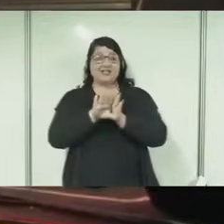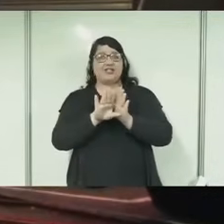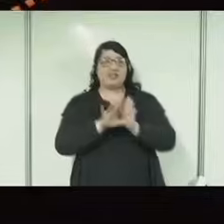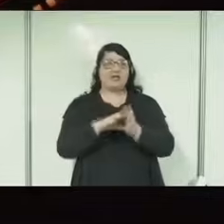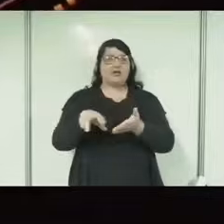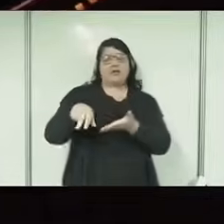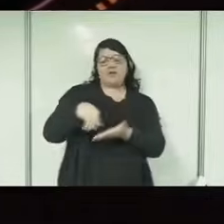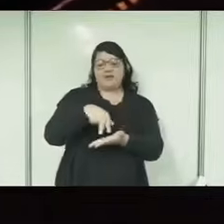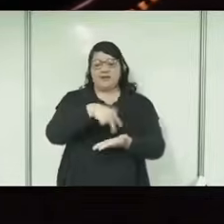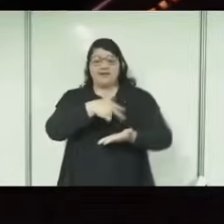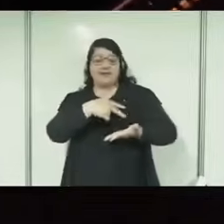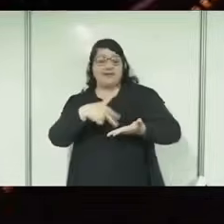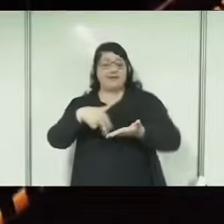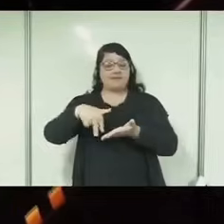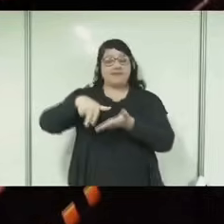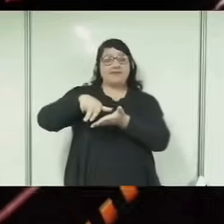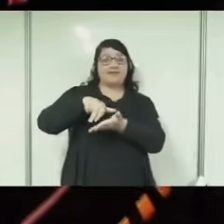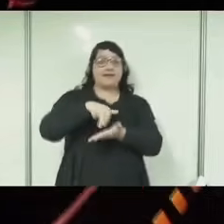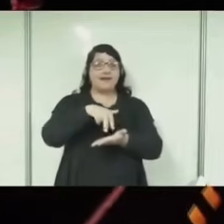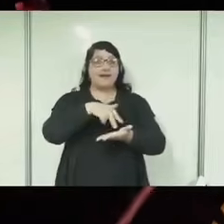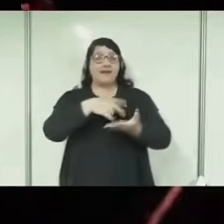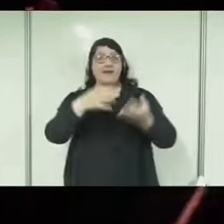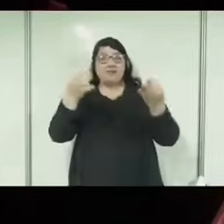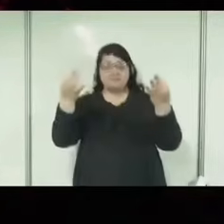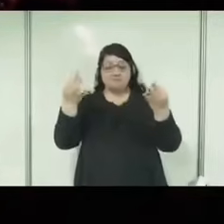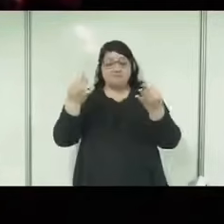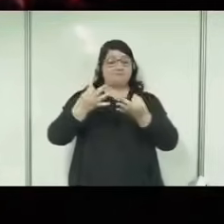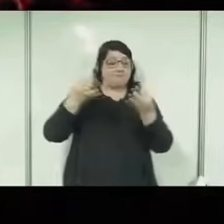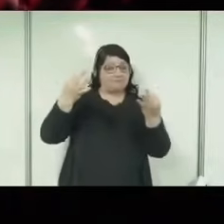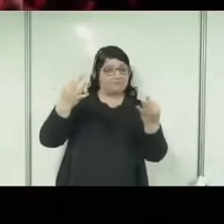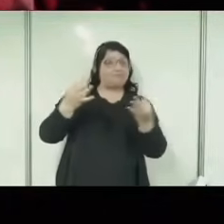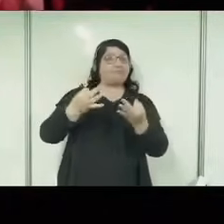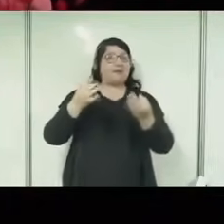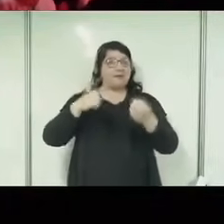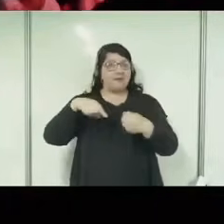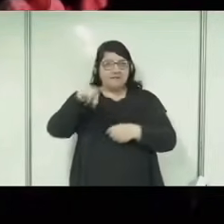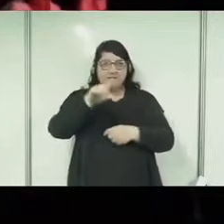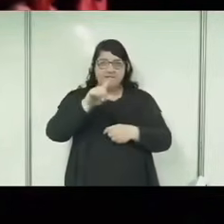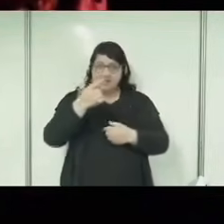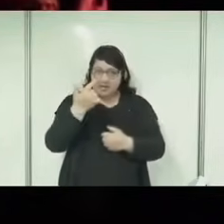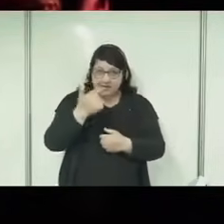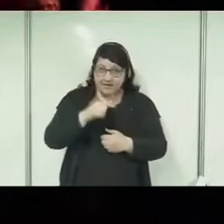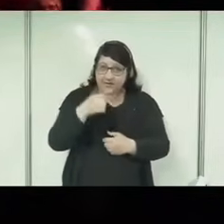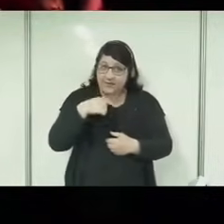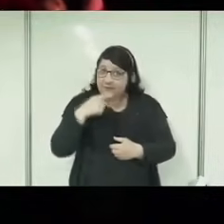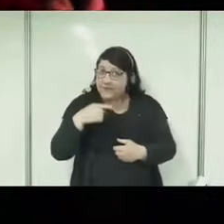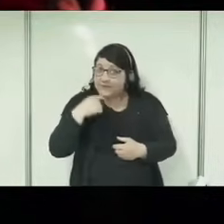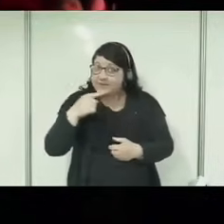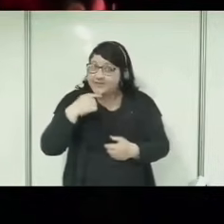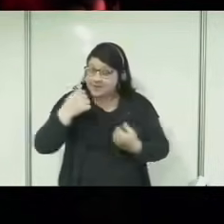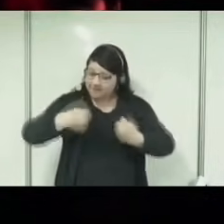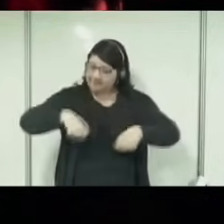dança, quem não chegou a perto passo pra chegar.